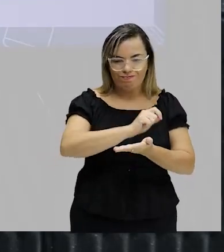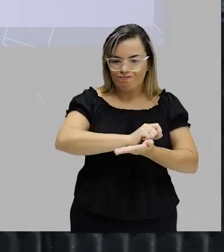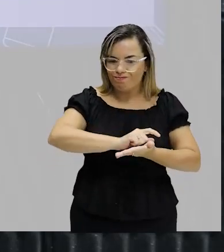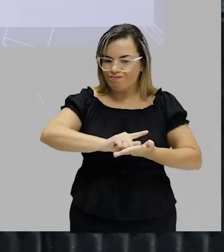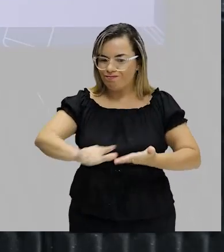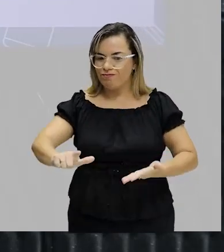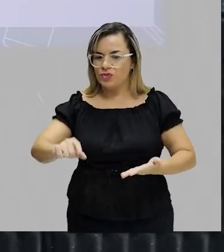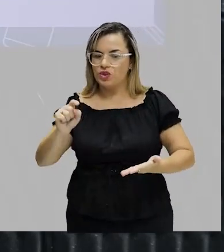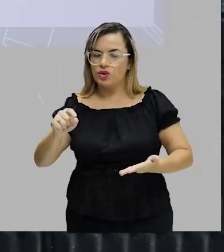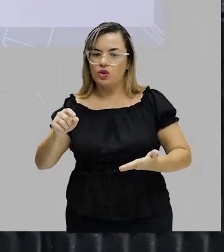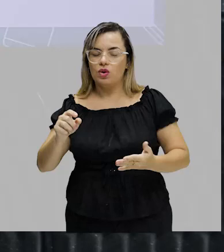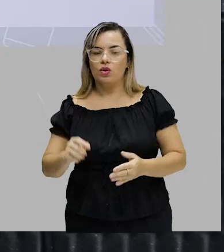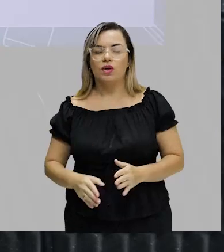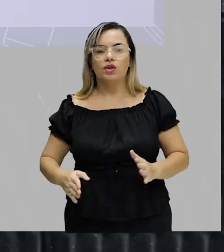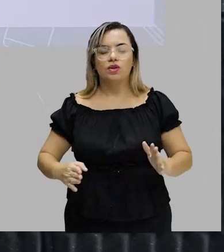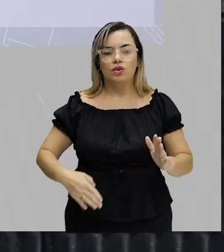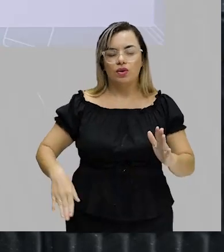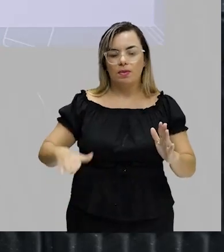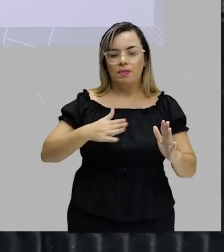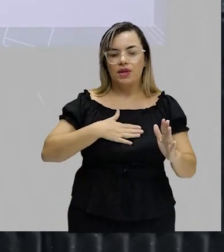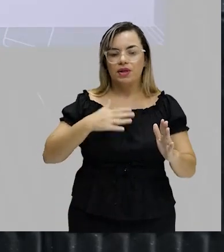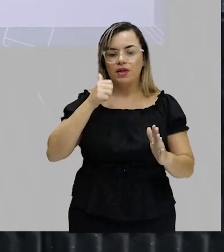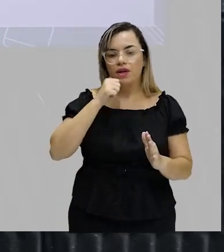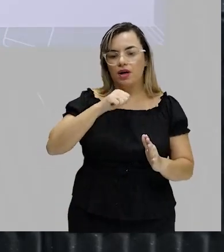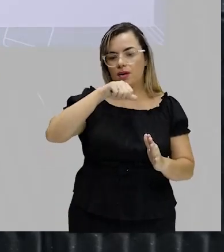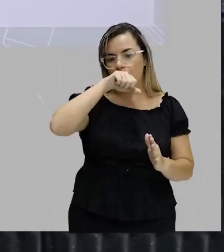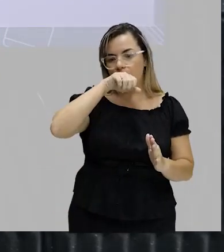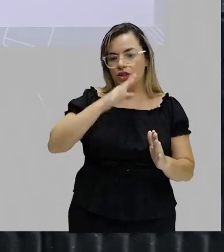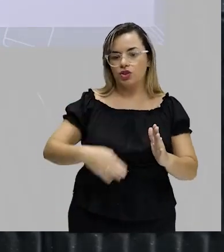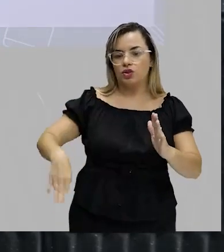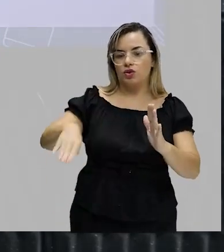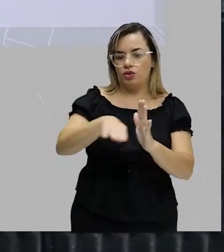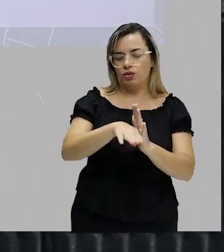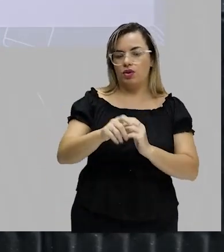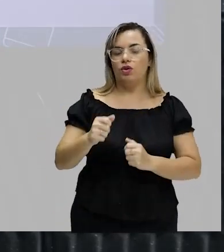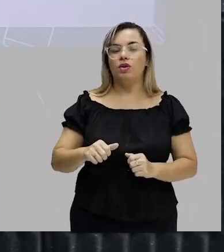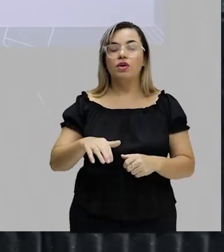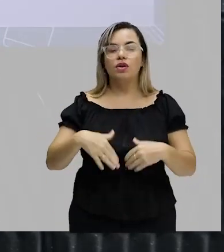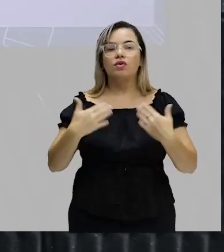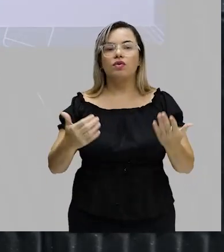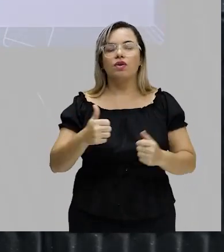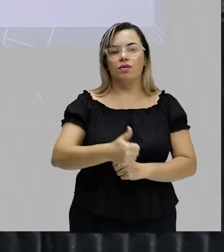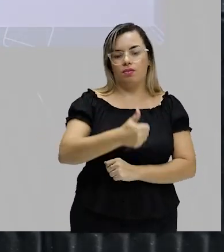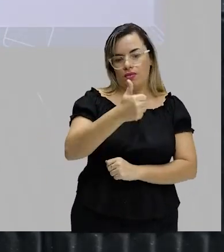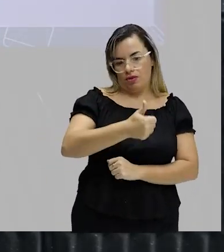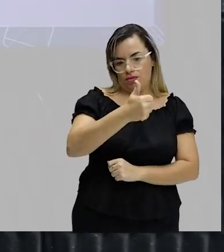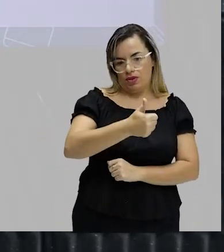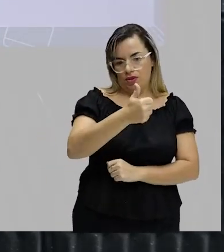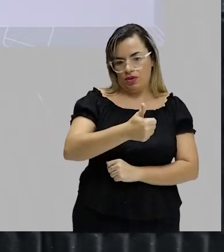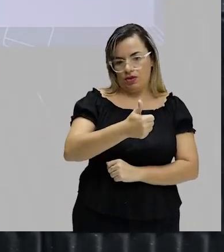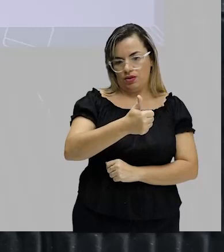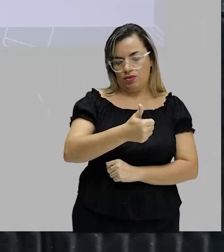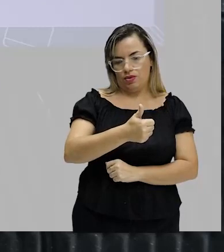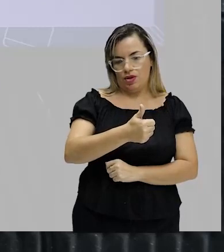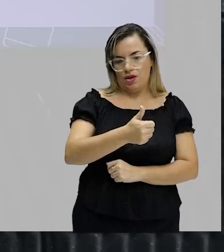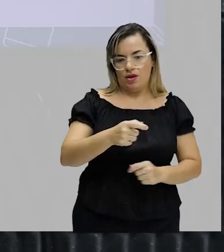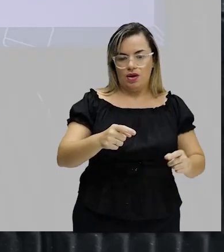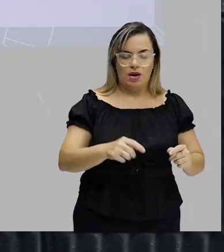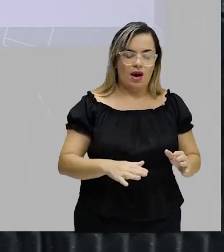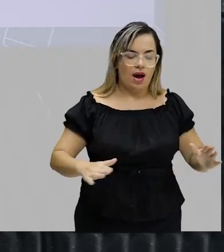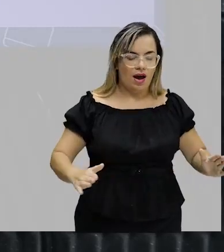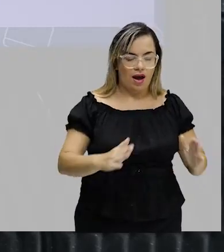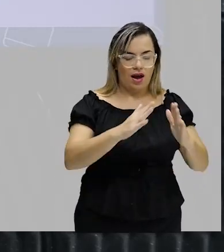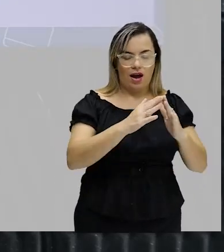foi feito primeiro? A limpeza. Depois, a mãe chegou. As duas ações são no passado. A mãe